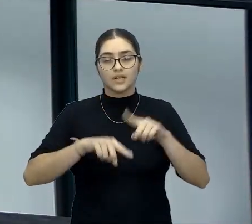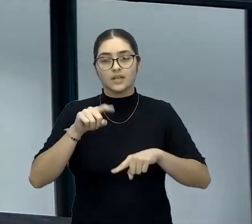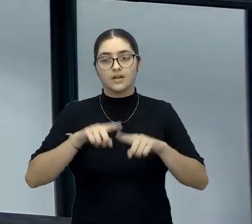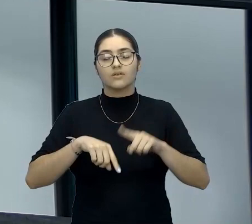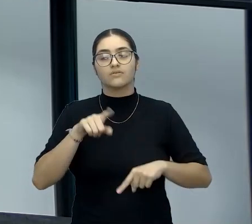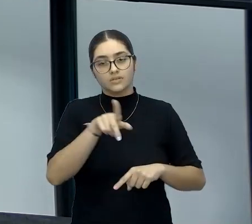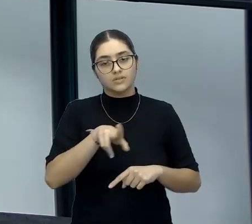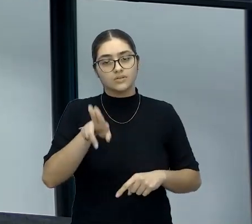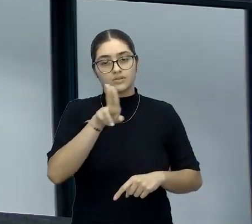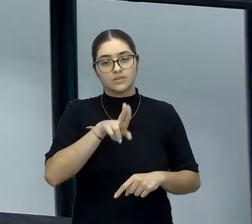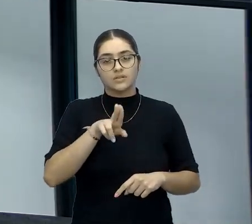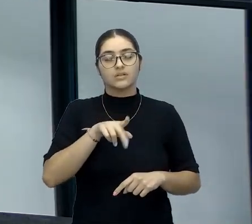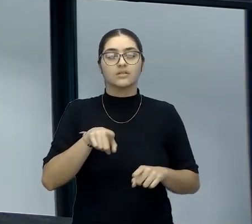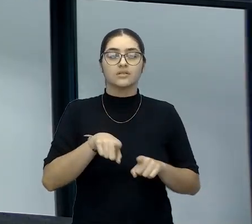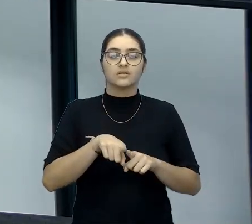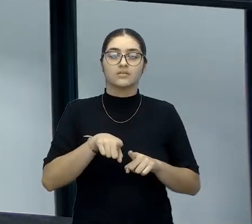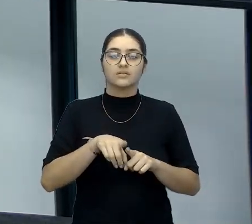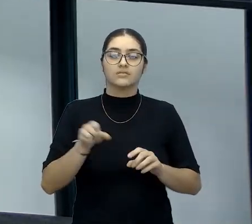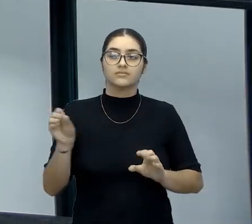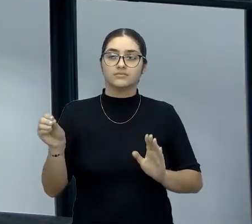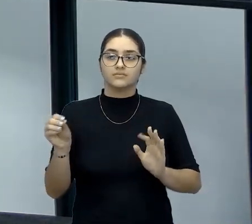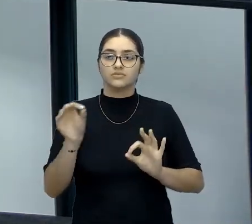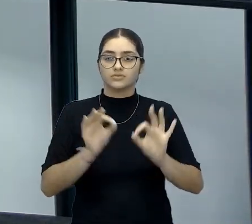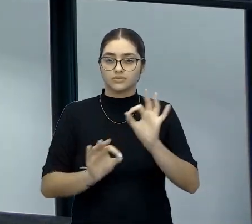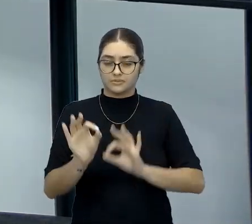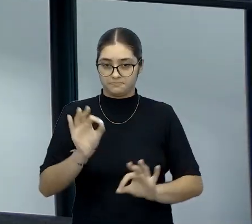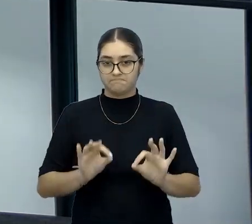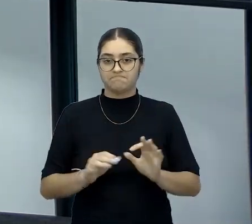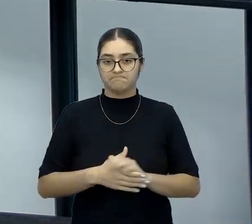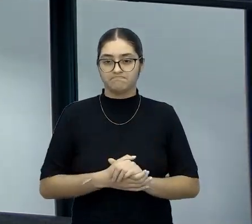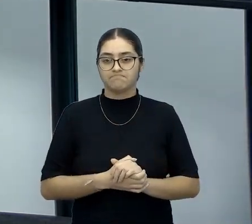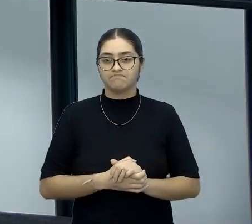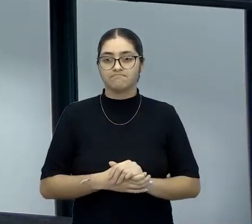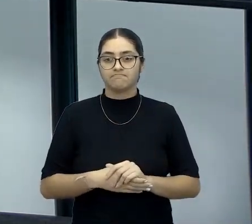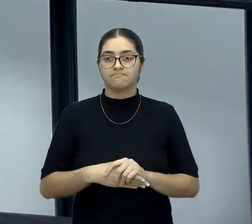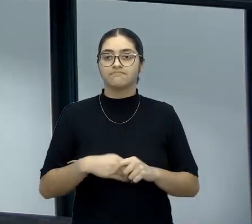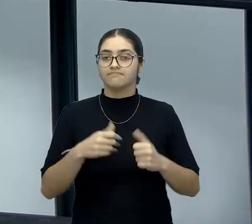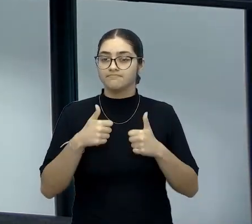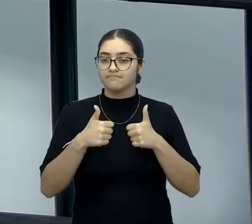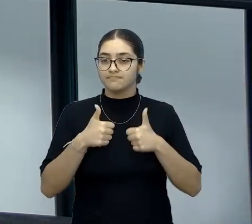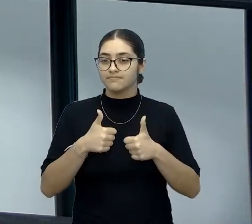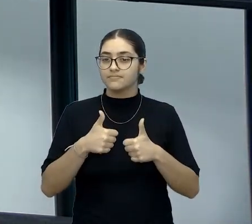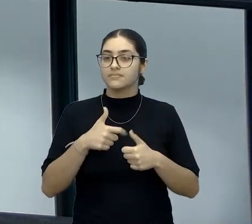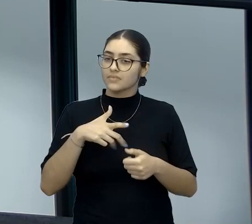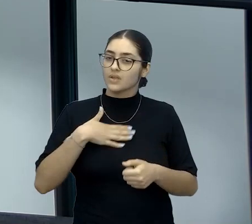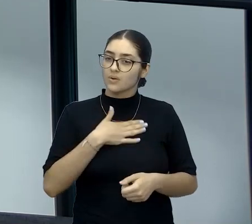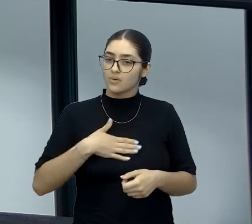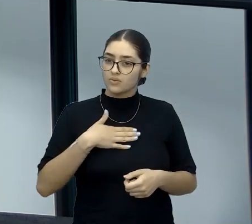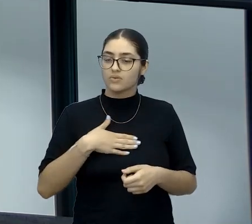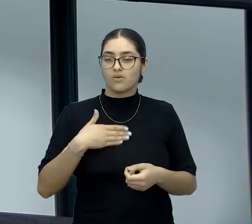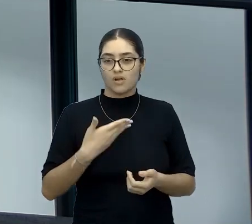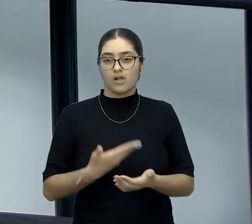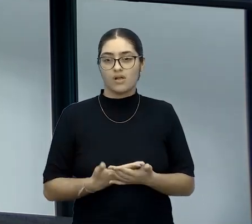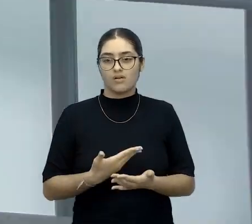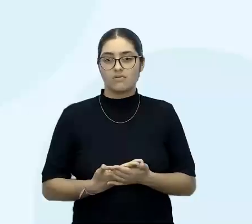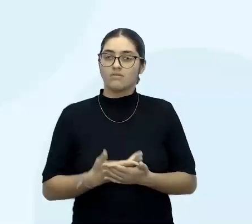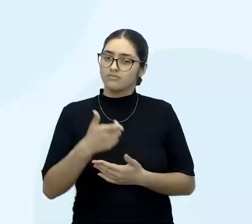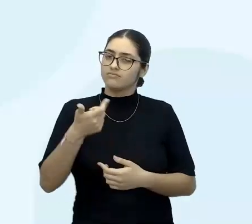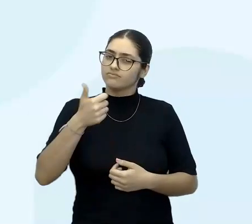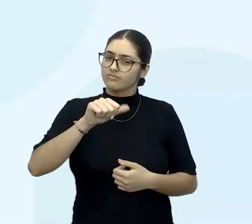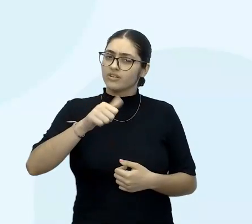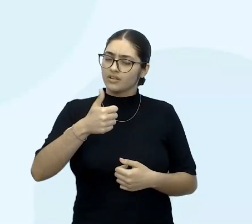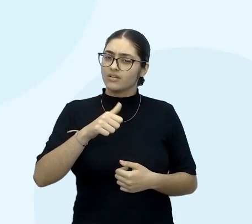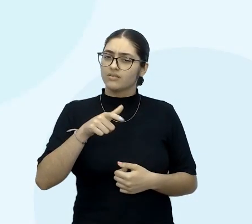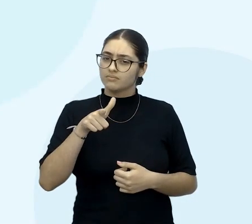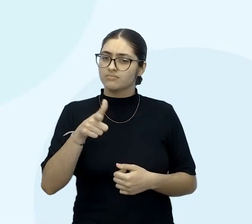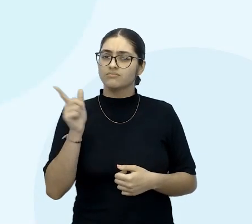que vocês gostariam de estar utilizando. Tá? Então, espero que vocês tenham gostado da aula. Avalie